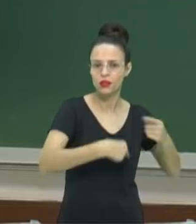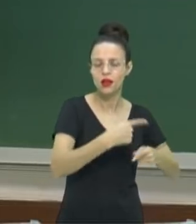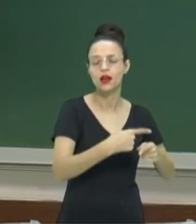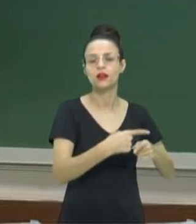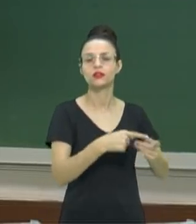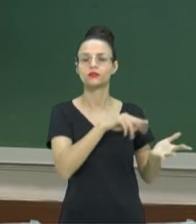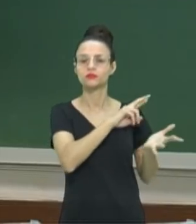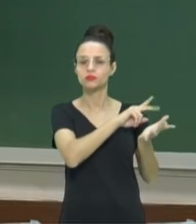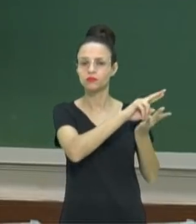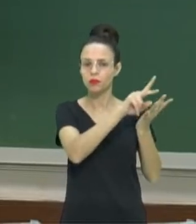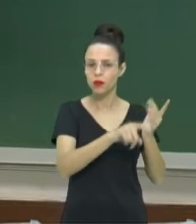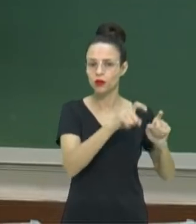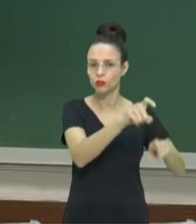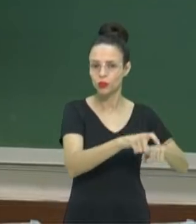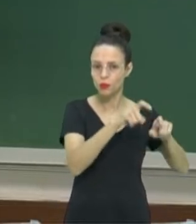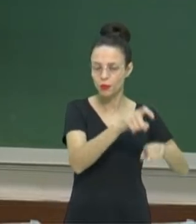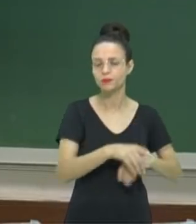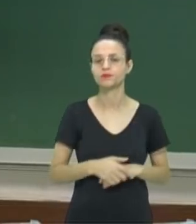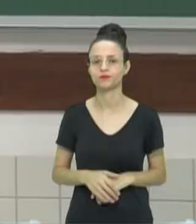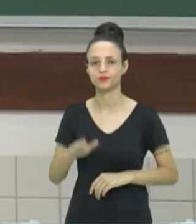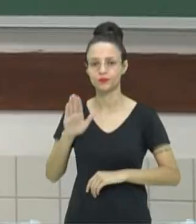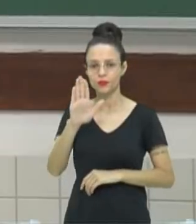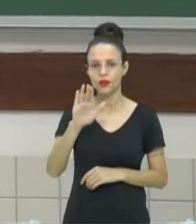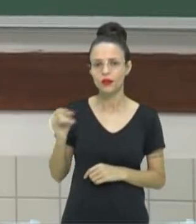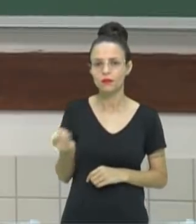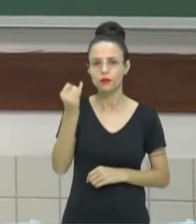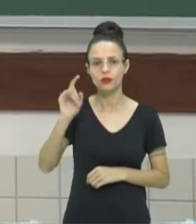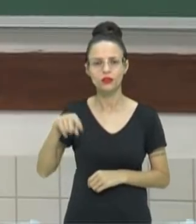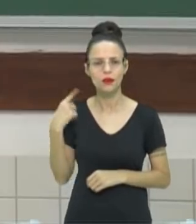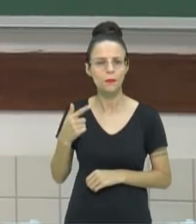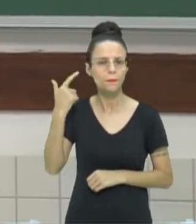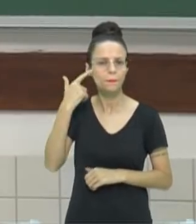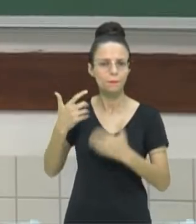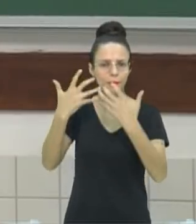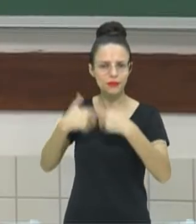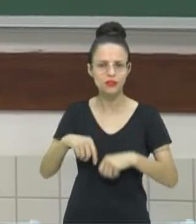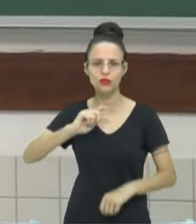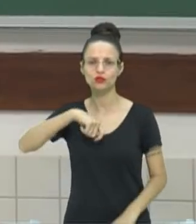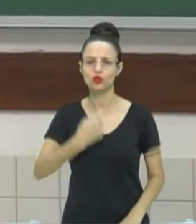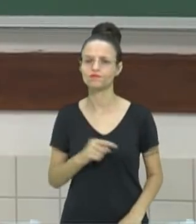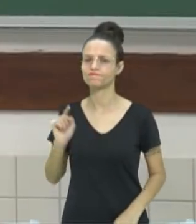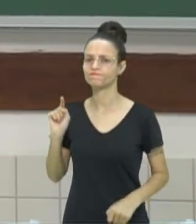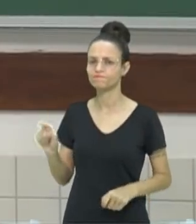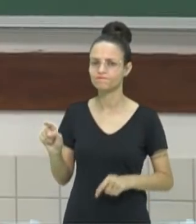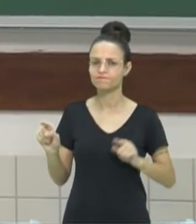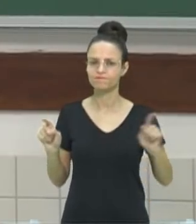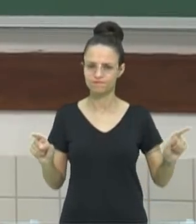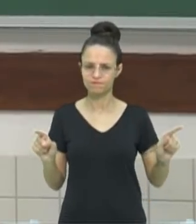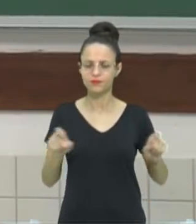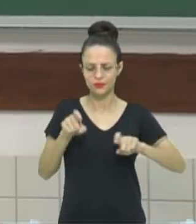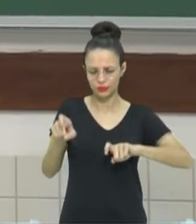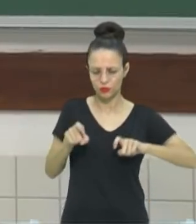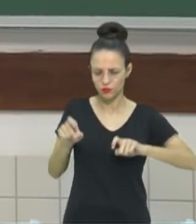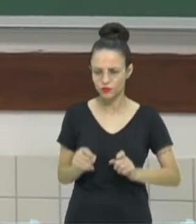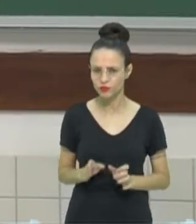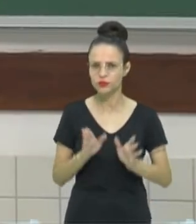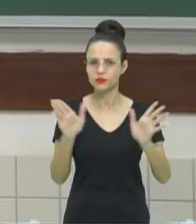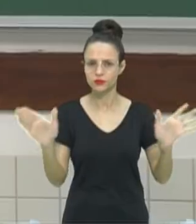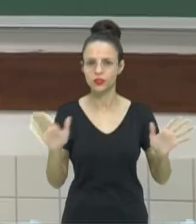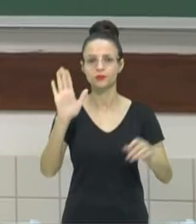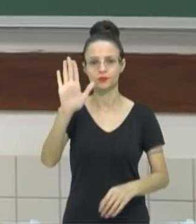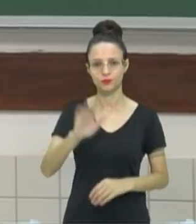cultivados, policultura. O que é importante a gente pensar sobre essas duas formas ali de atividades?